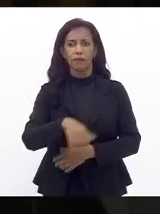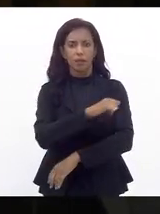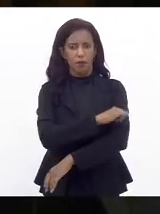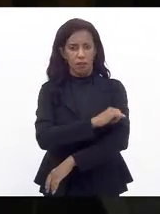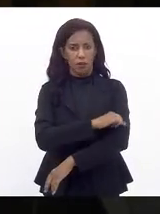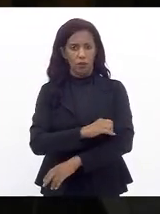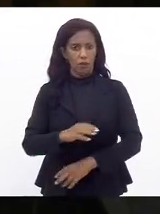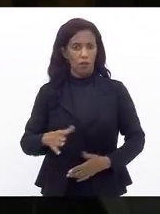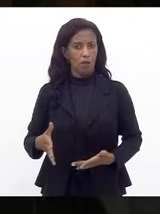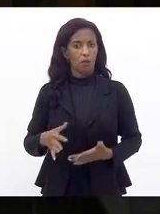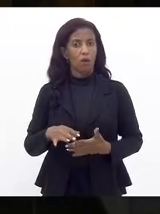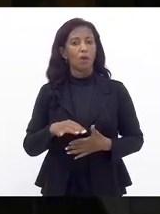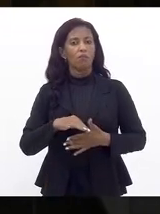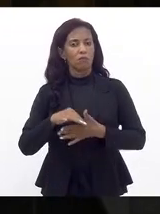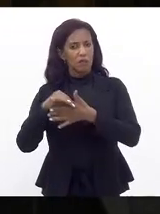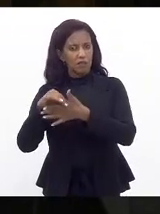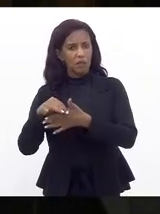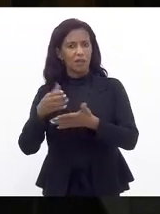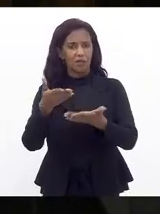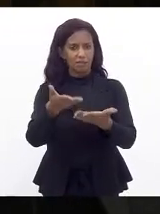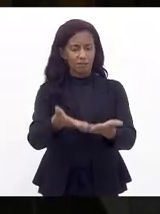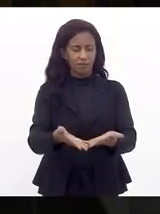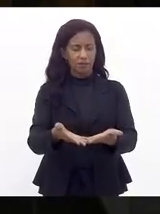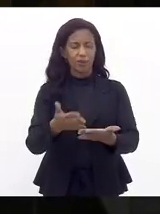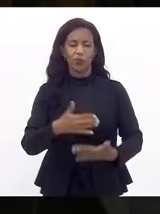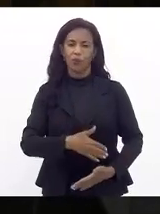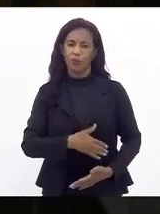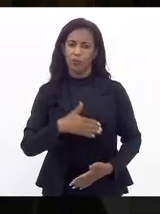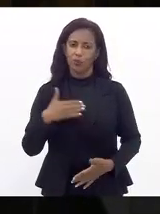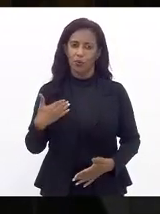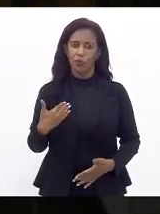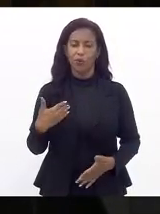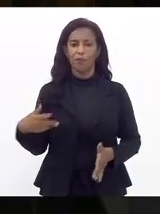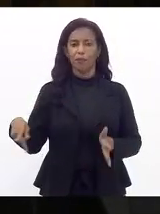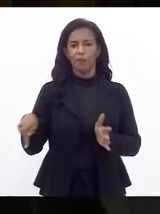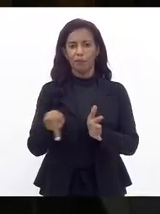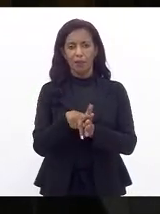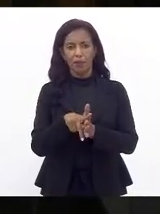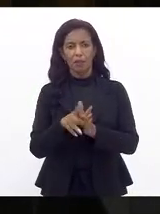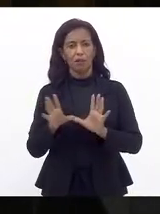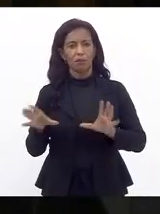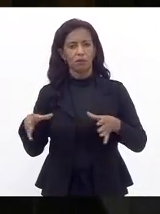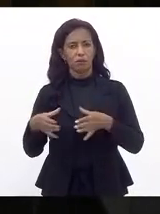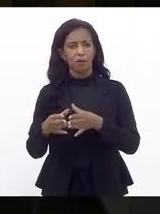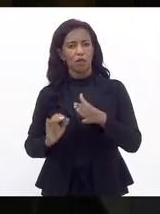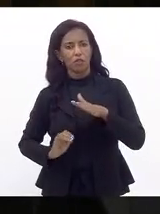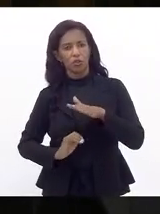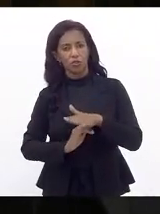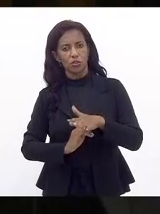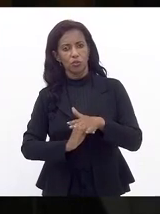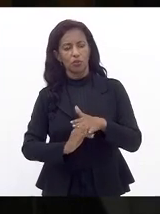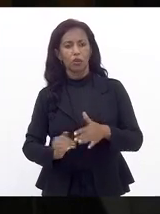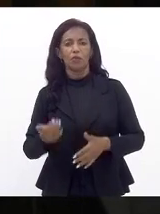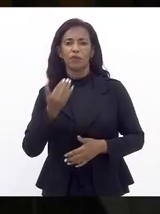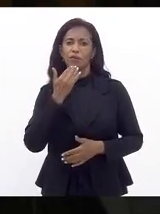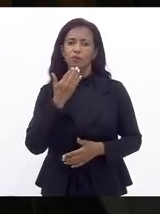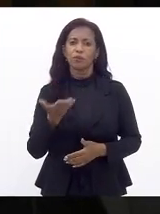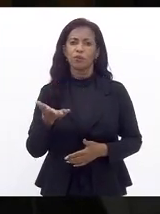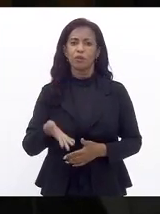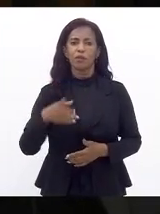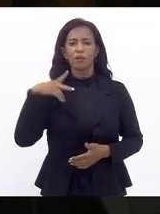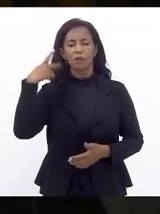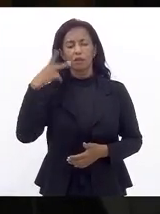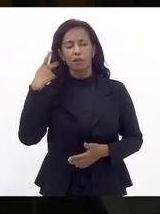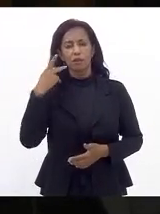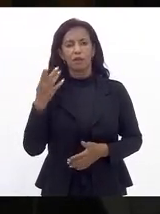Janeiro, liderada por Vossa Excelência. Então, com muito orgulho, pertenço à UNALI e faço aqui o apelo para que os